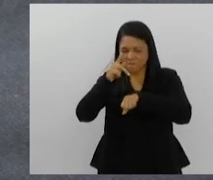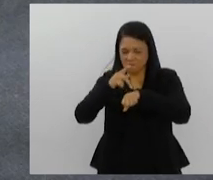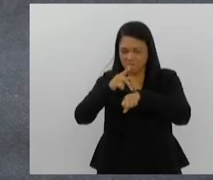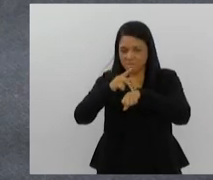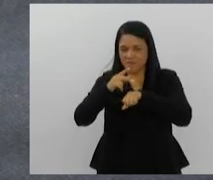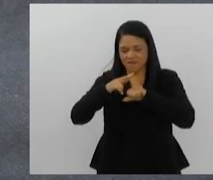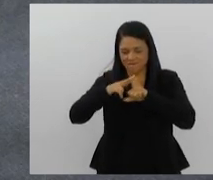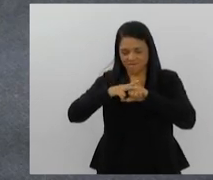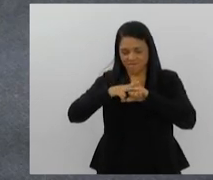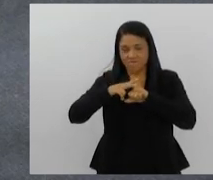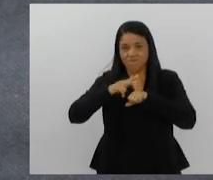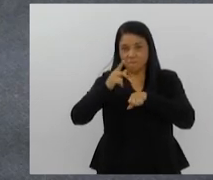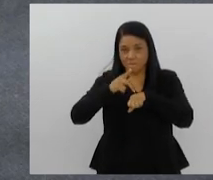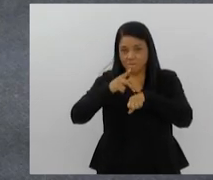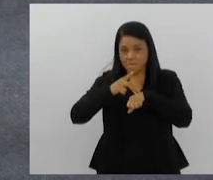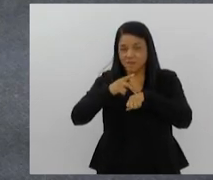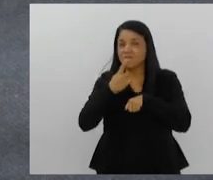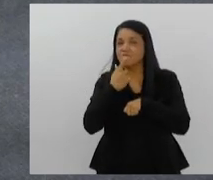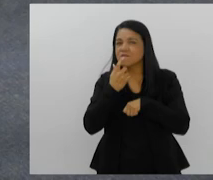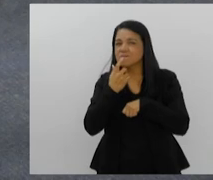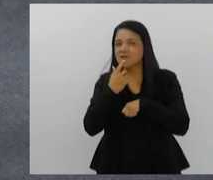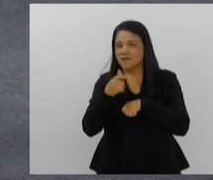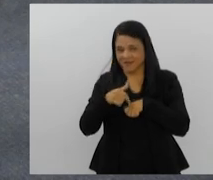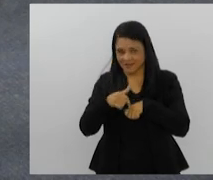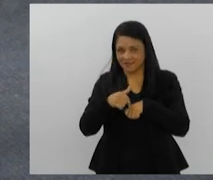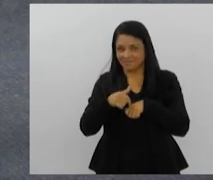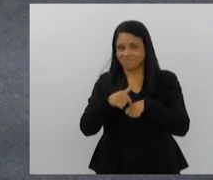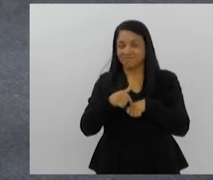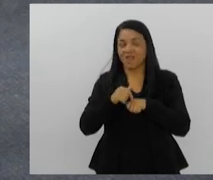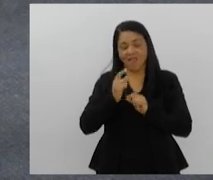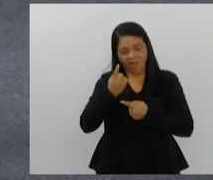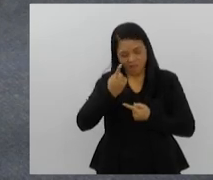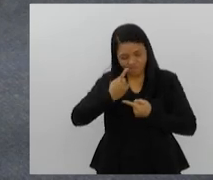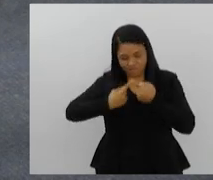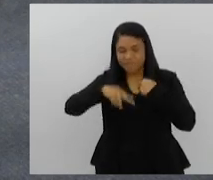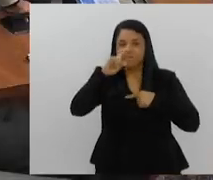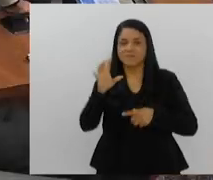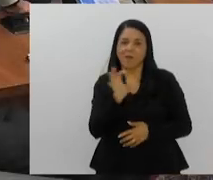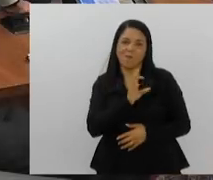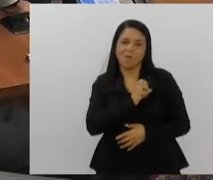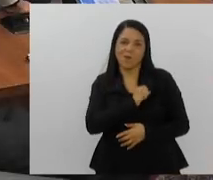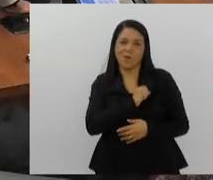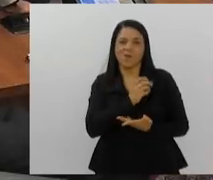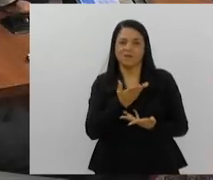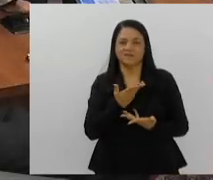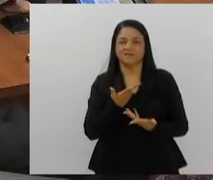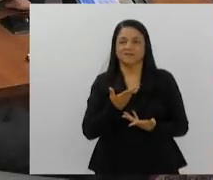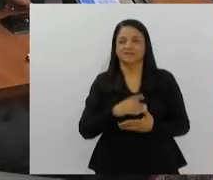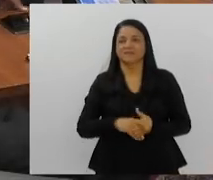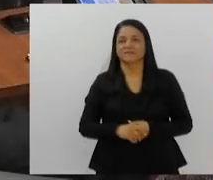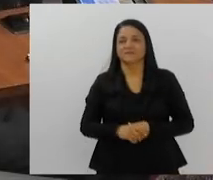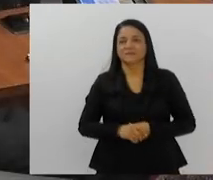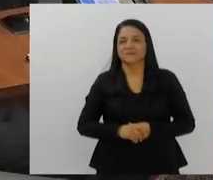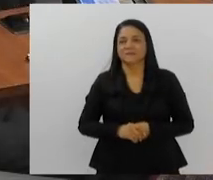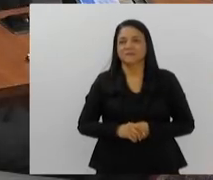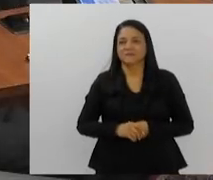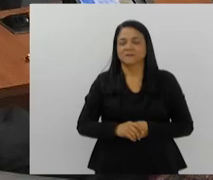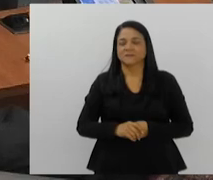cor do amor, da paixão, mas também é a cor da revolução. Obrigada, presidenta. Obrigada. Deputada Dani.